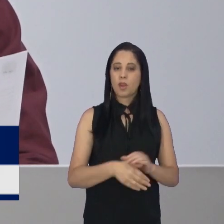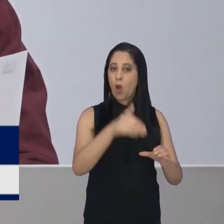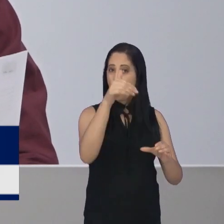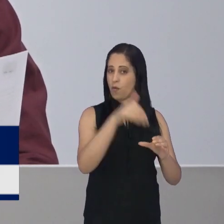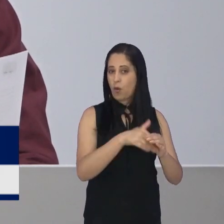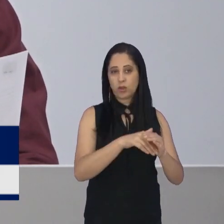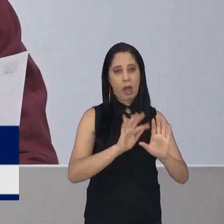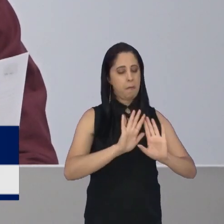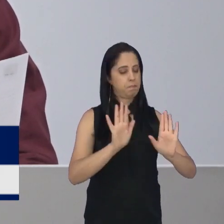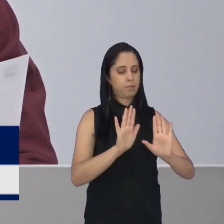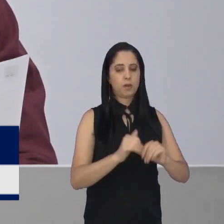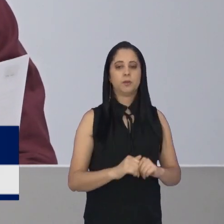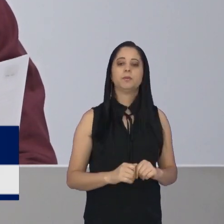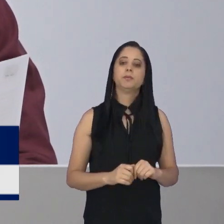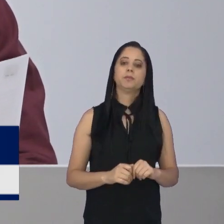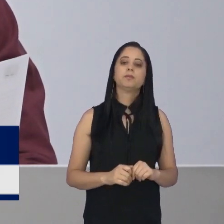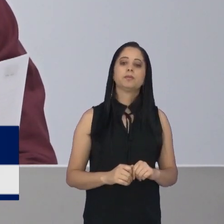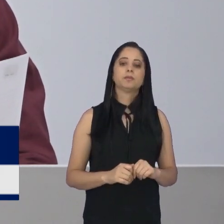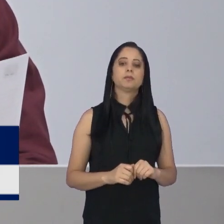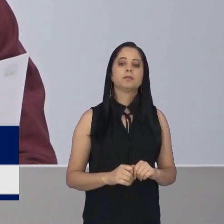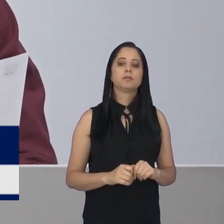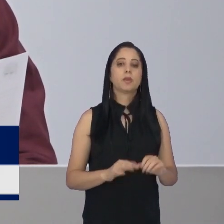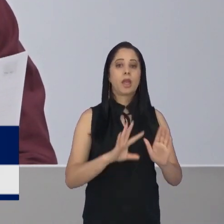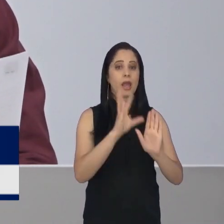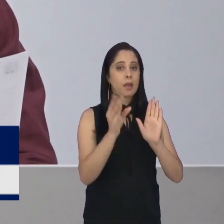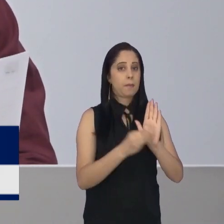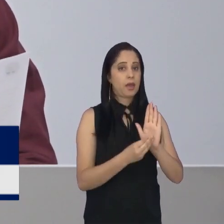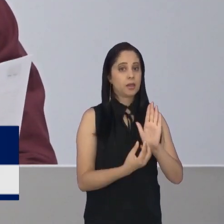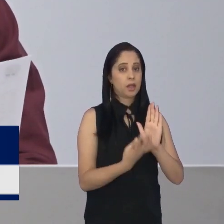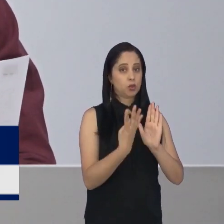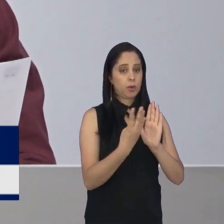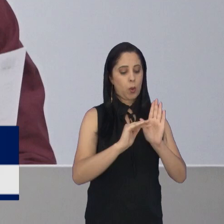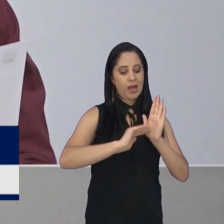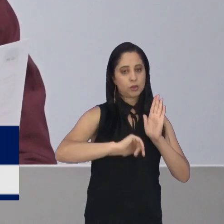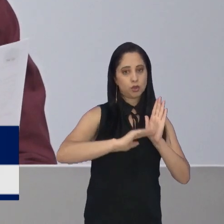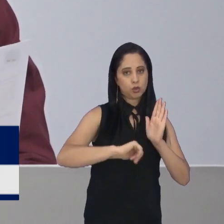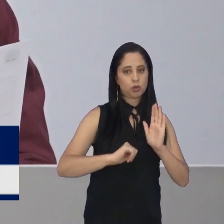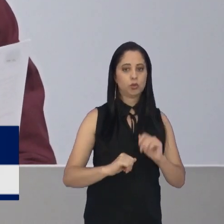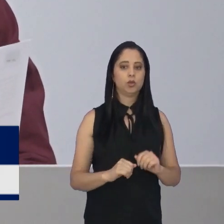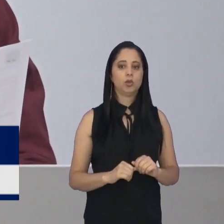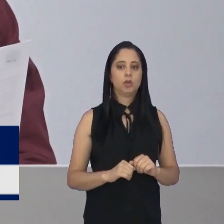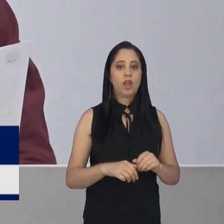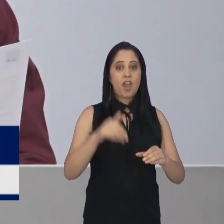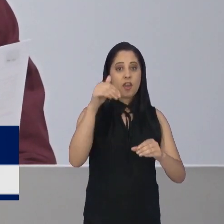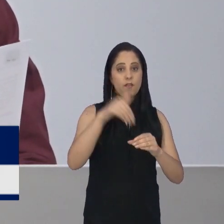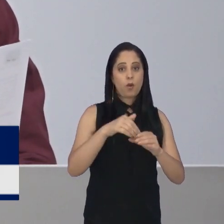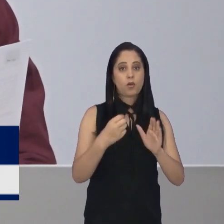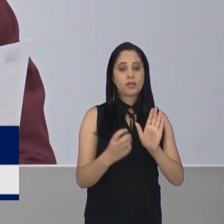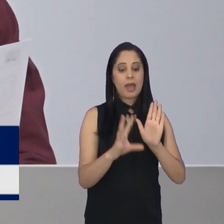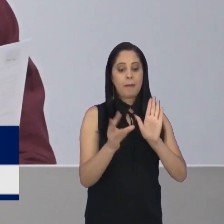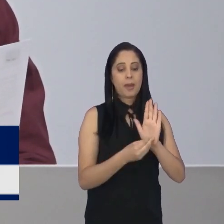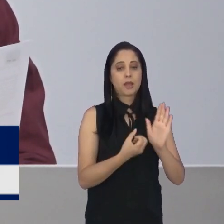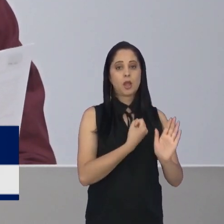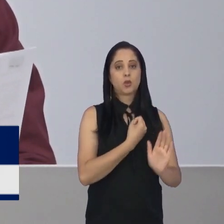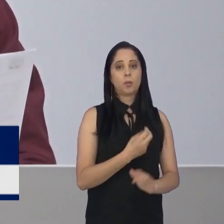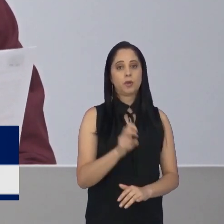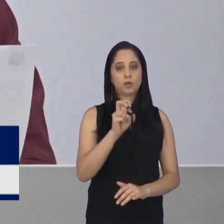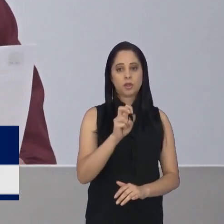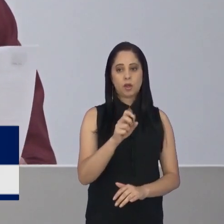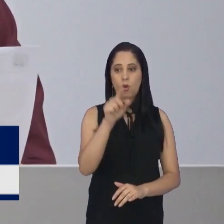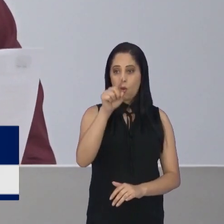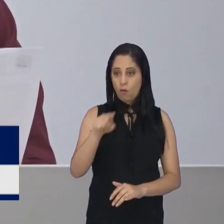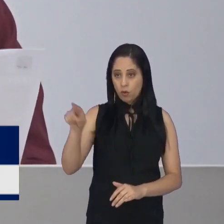termos regimentais, tendo sua votação prejudicada. A emenda número 4 foi retirada pelo autor. Então, em votação, a emenda número 5. Vereadores